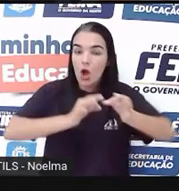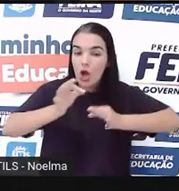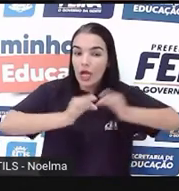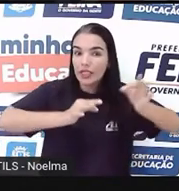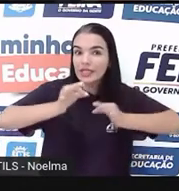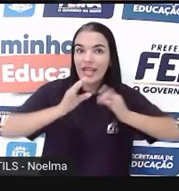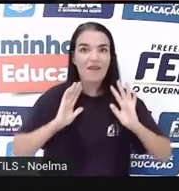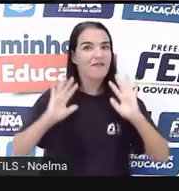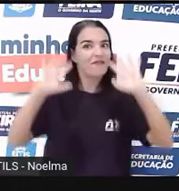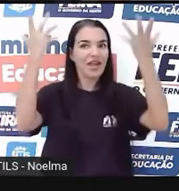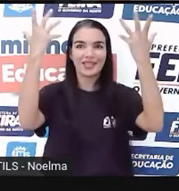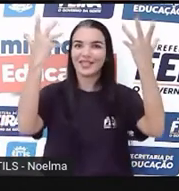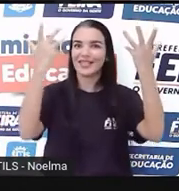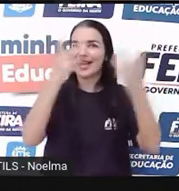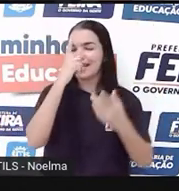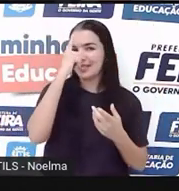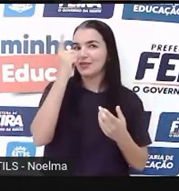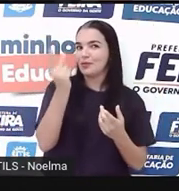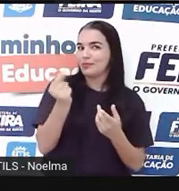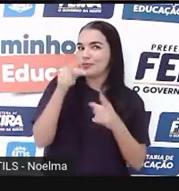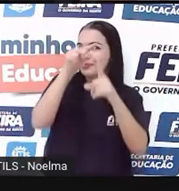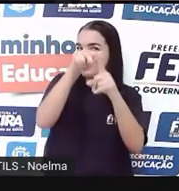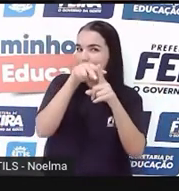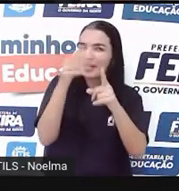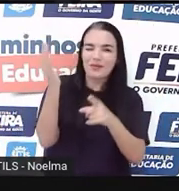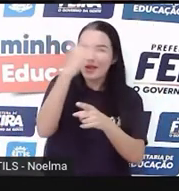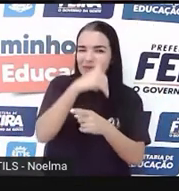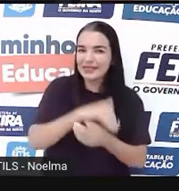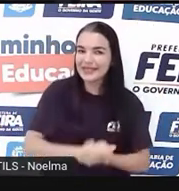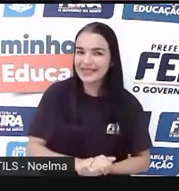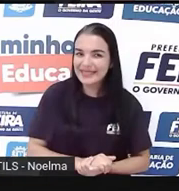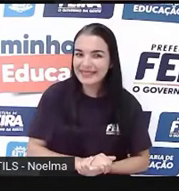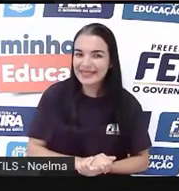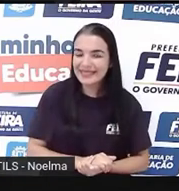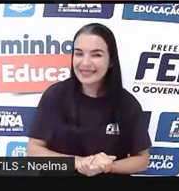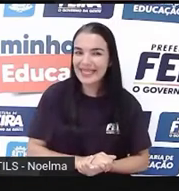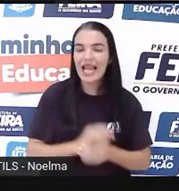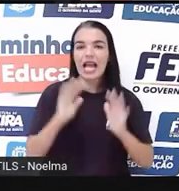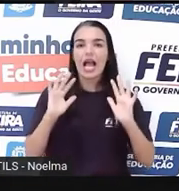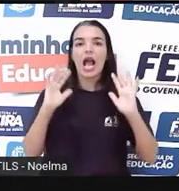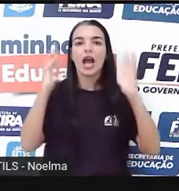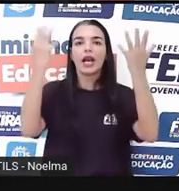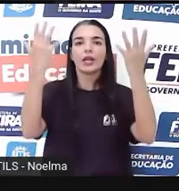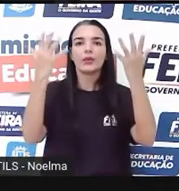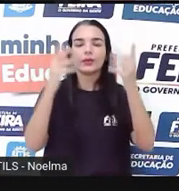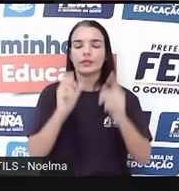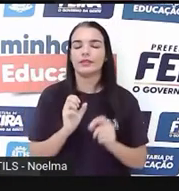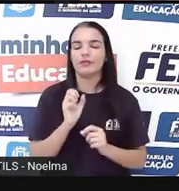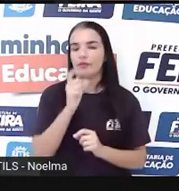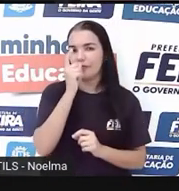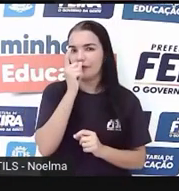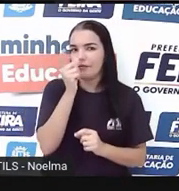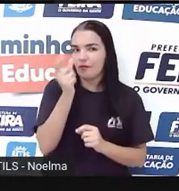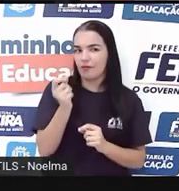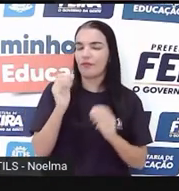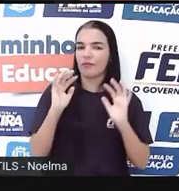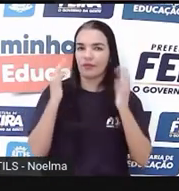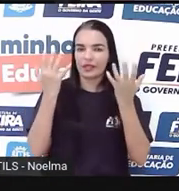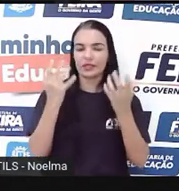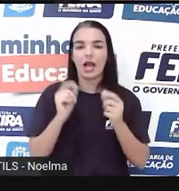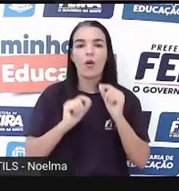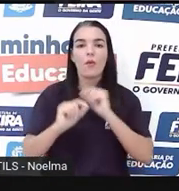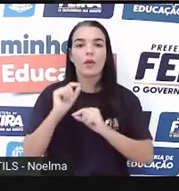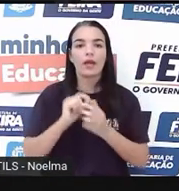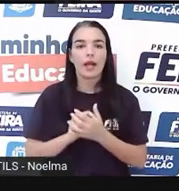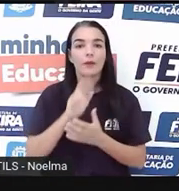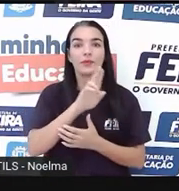organizar uma festa de Halloween. Let's go, vamos lá? Halloween Party, a nossa festa de Halloween. Ela